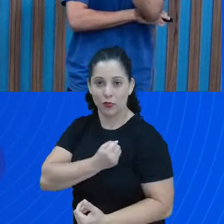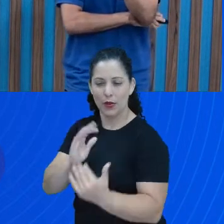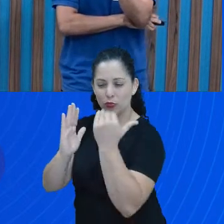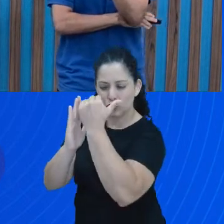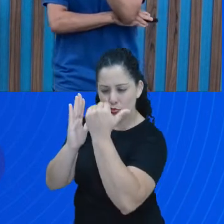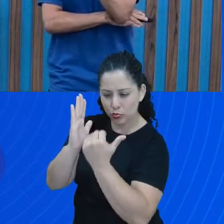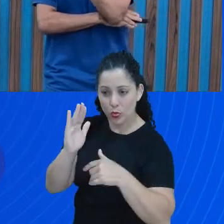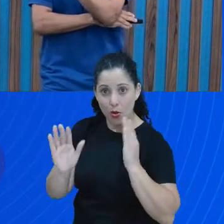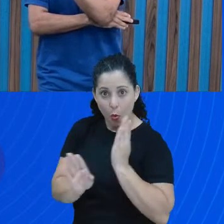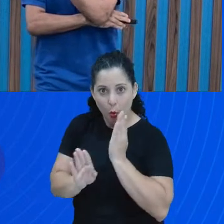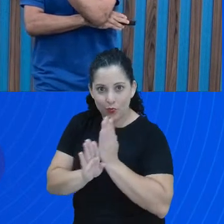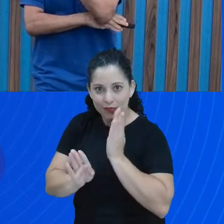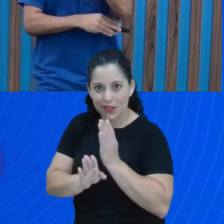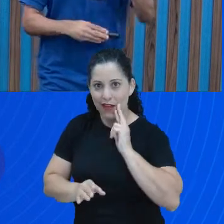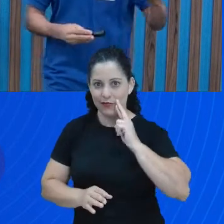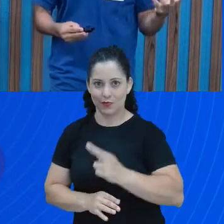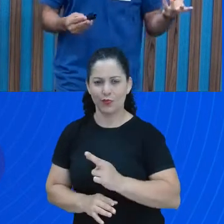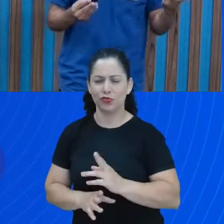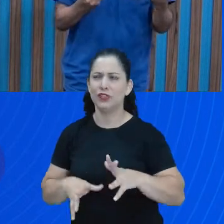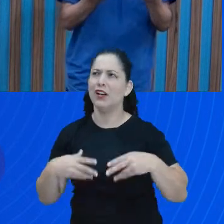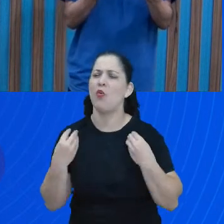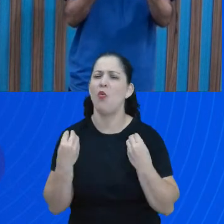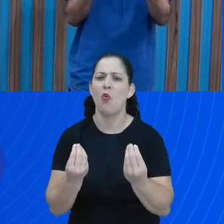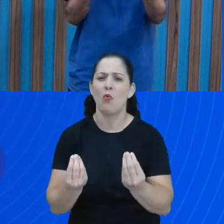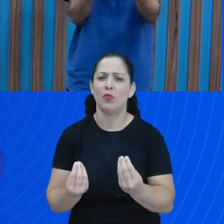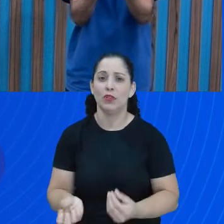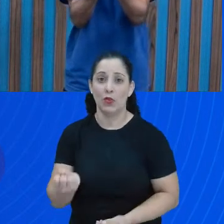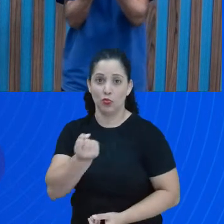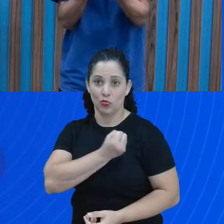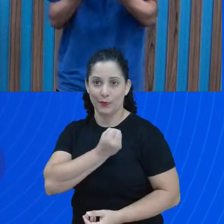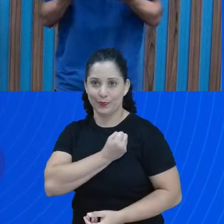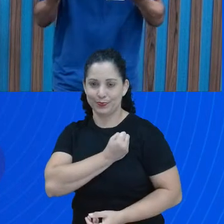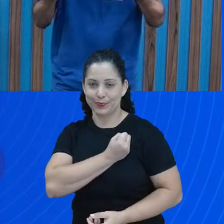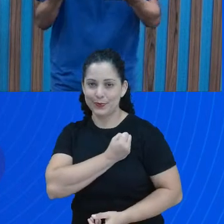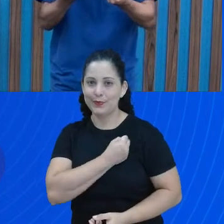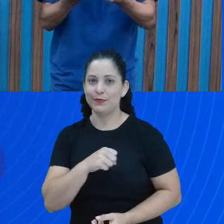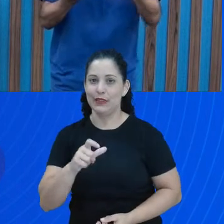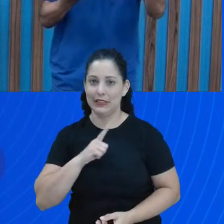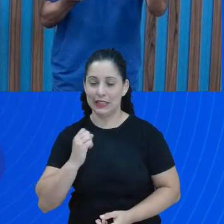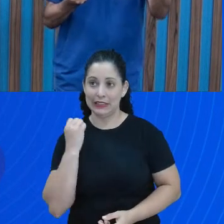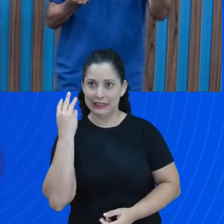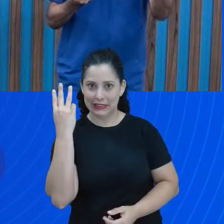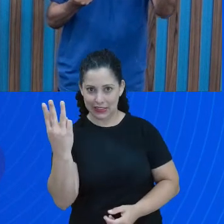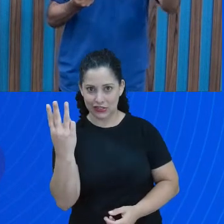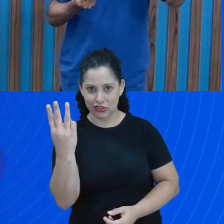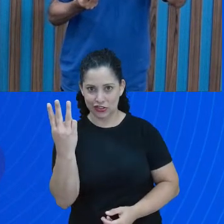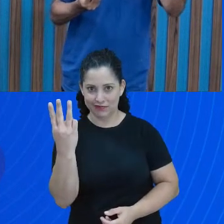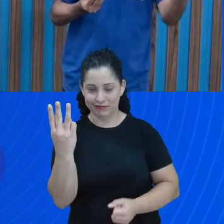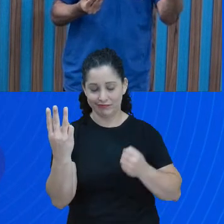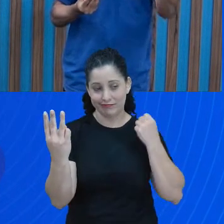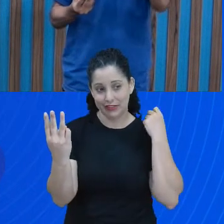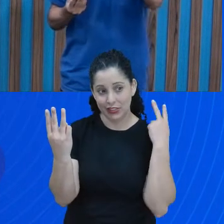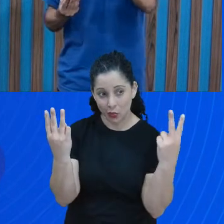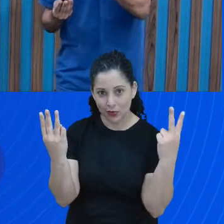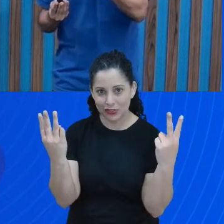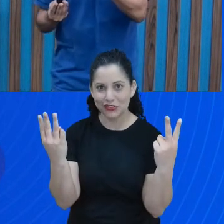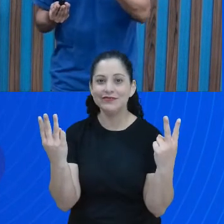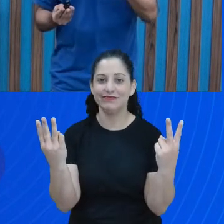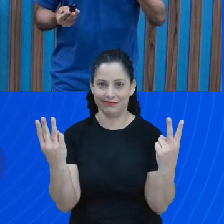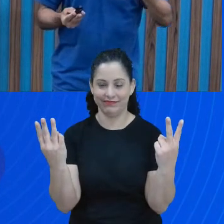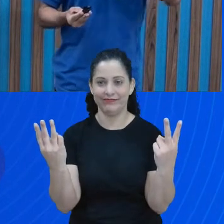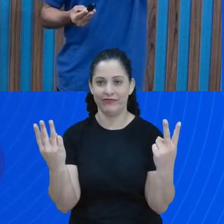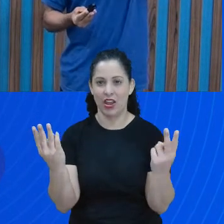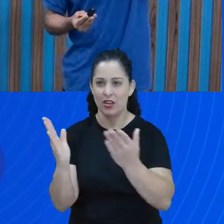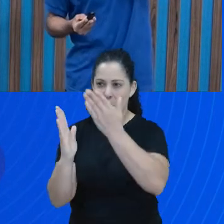MMC, mínimo múltiplo comum. Como assim, Ricardinho? Você vai pegar os valores dos denominadores, que nesse caso é 3 e 2,